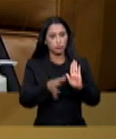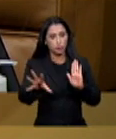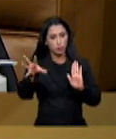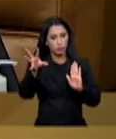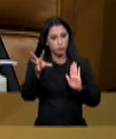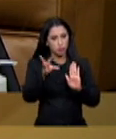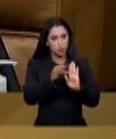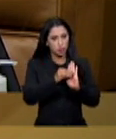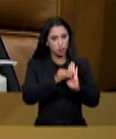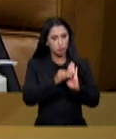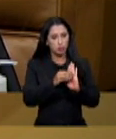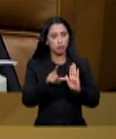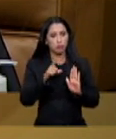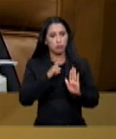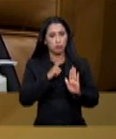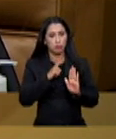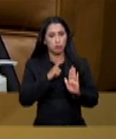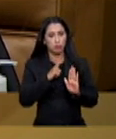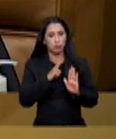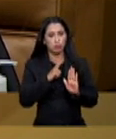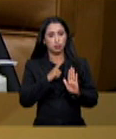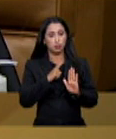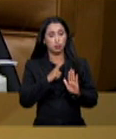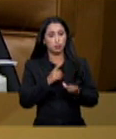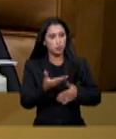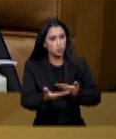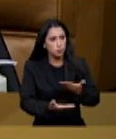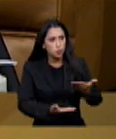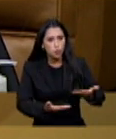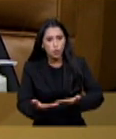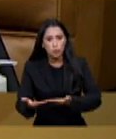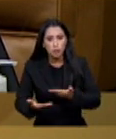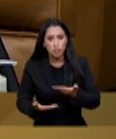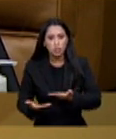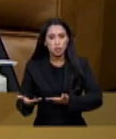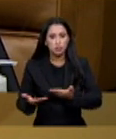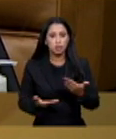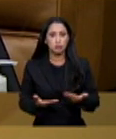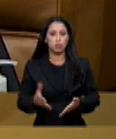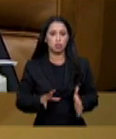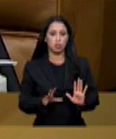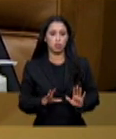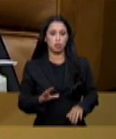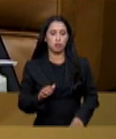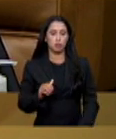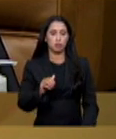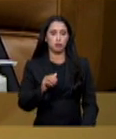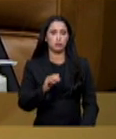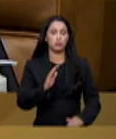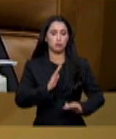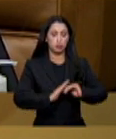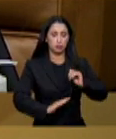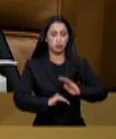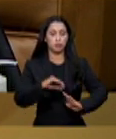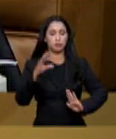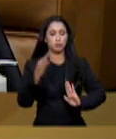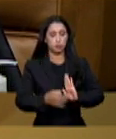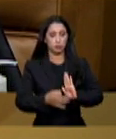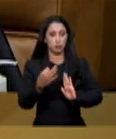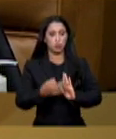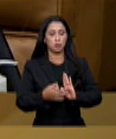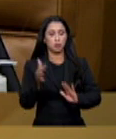compreensão menos centralizadora e mais cooperativa da repartição de competências